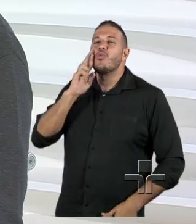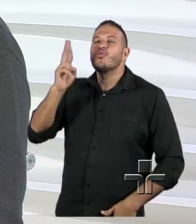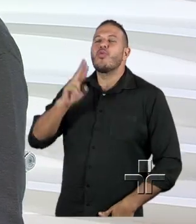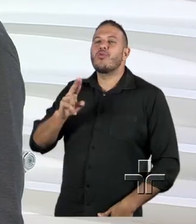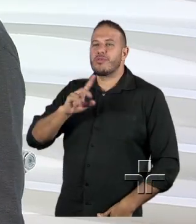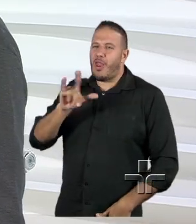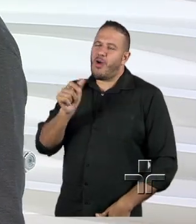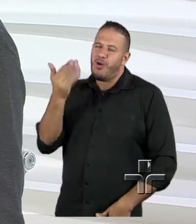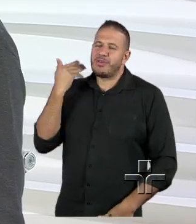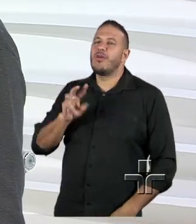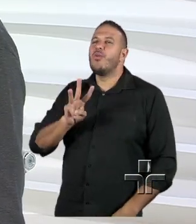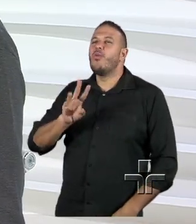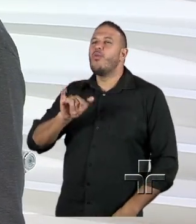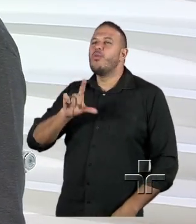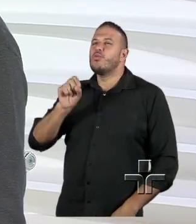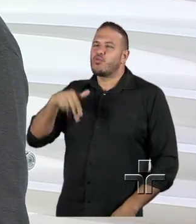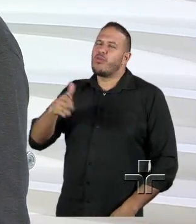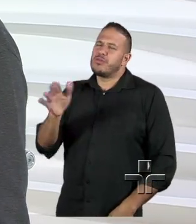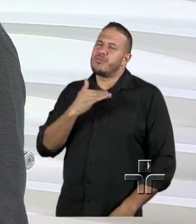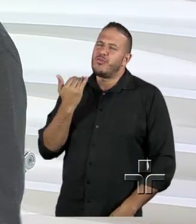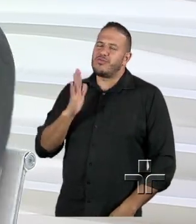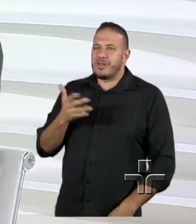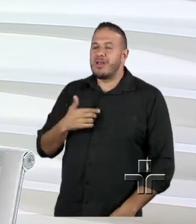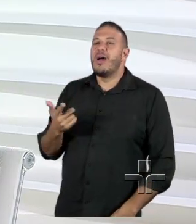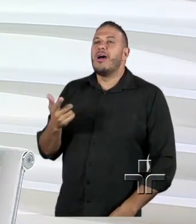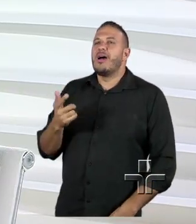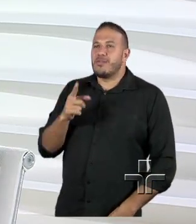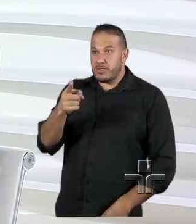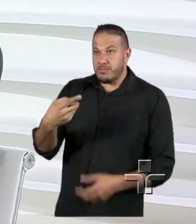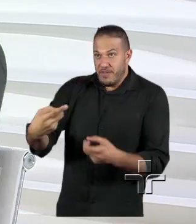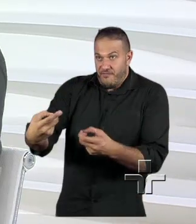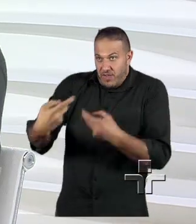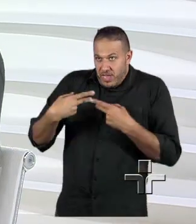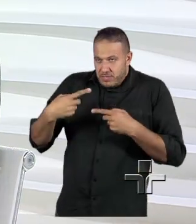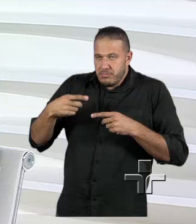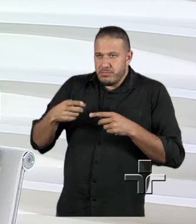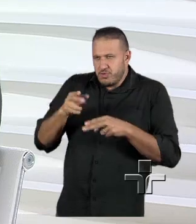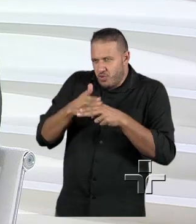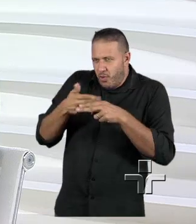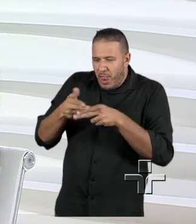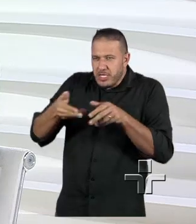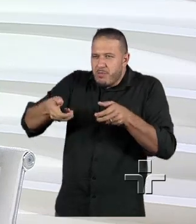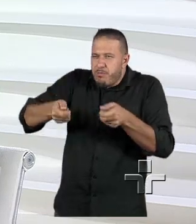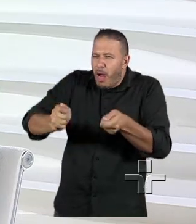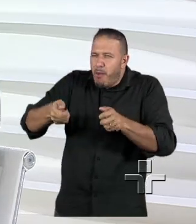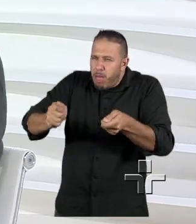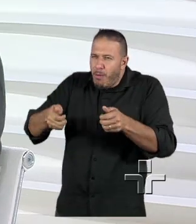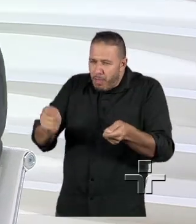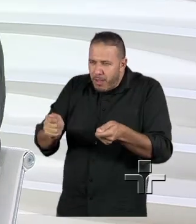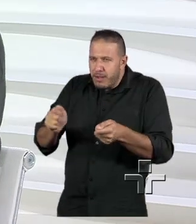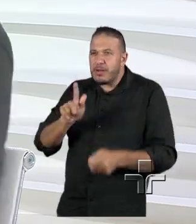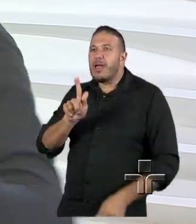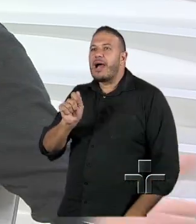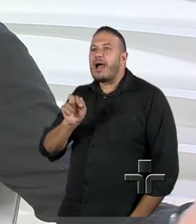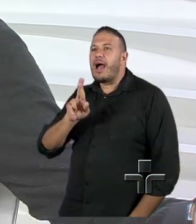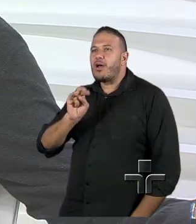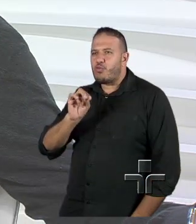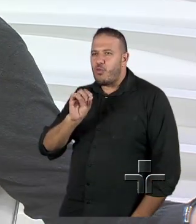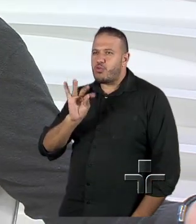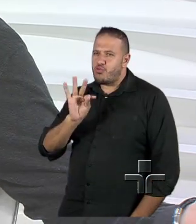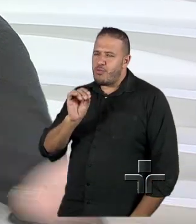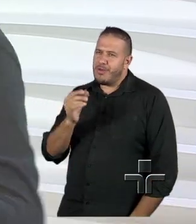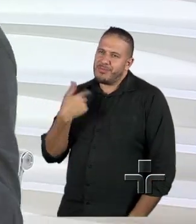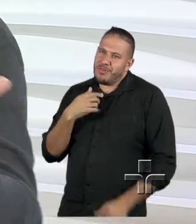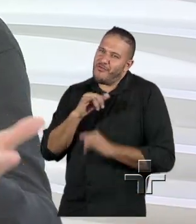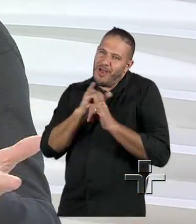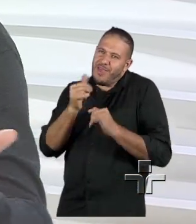Bondinho, saudoso. Eu fiz um acordo com ele seguinte, falei, então faz assim, você me vende a matéria-prima, essas barras de chocolate Garoto na época, devo